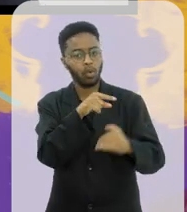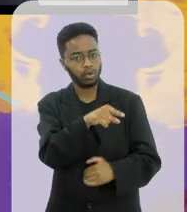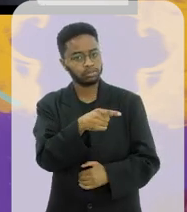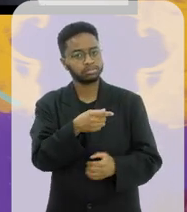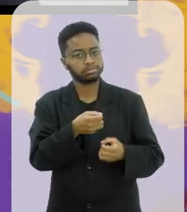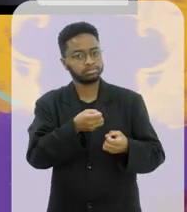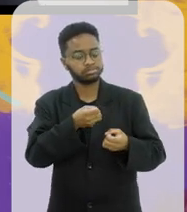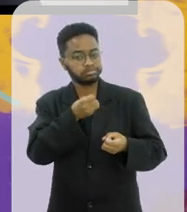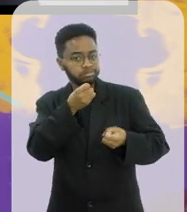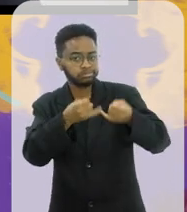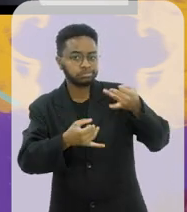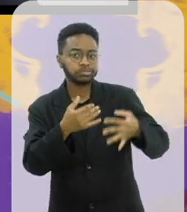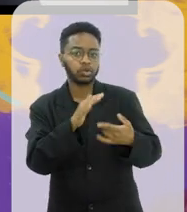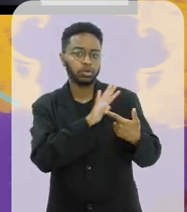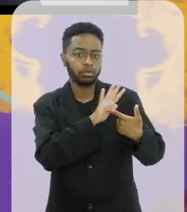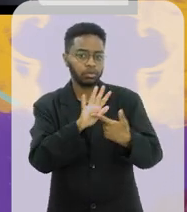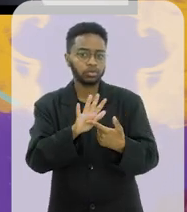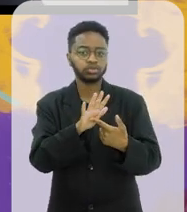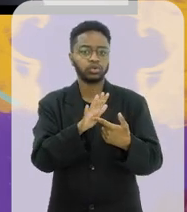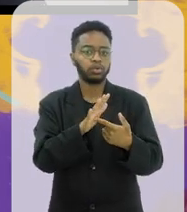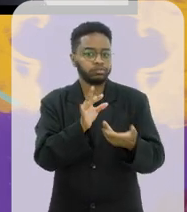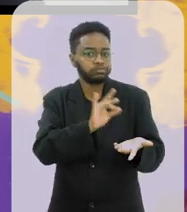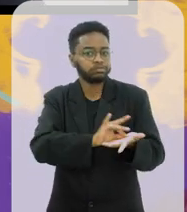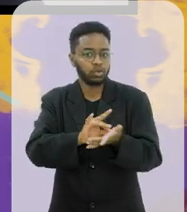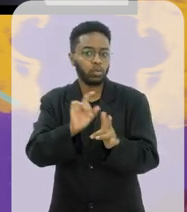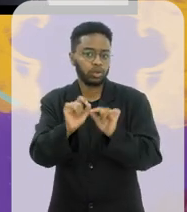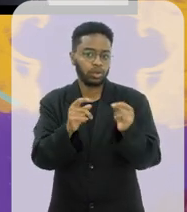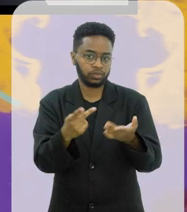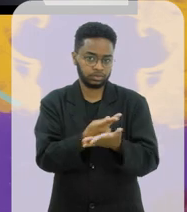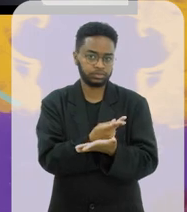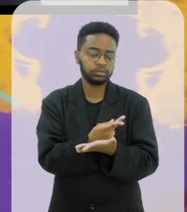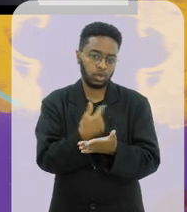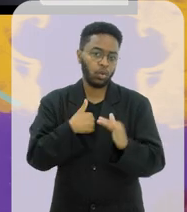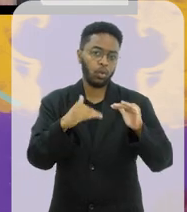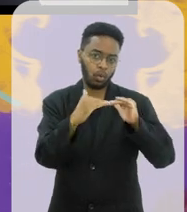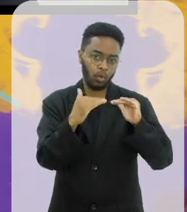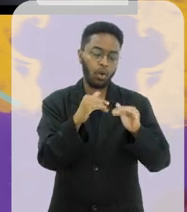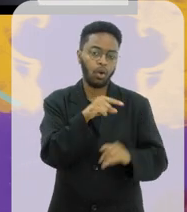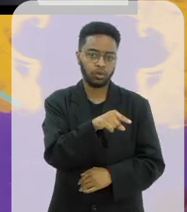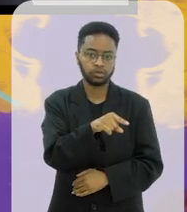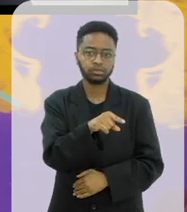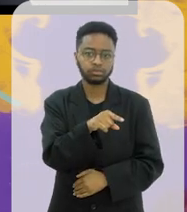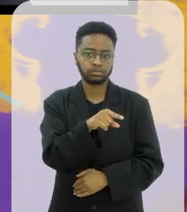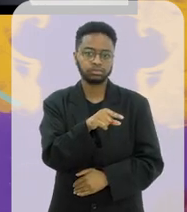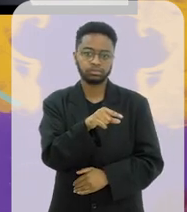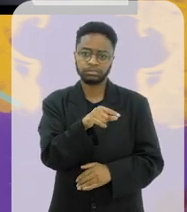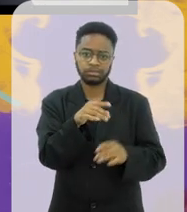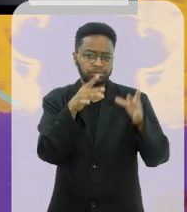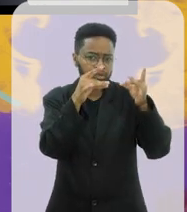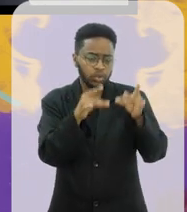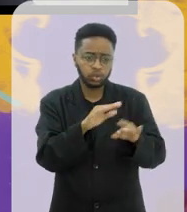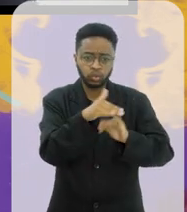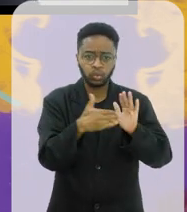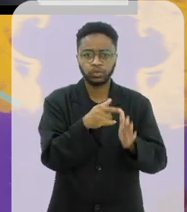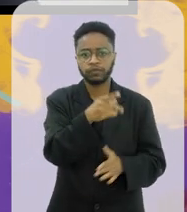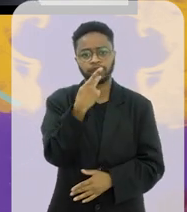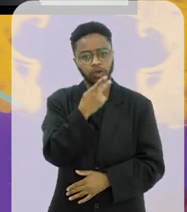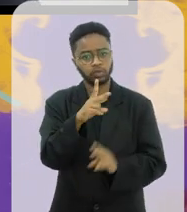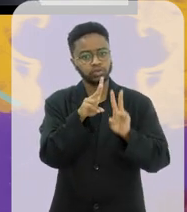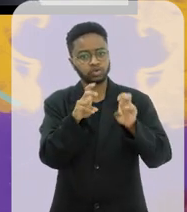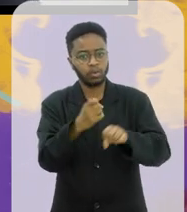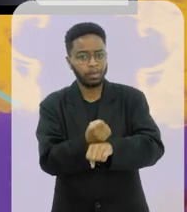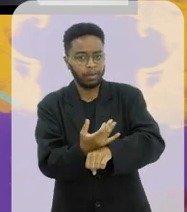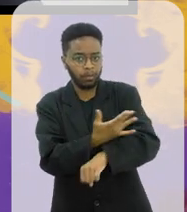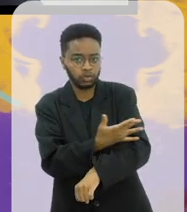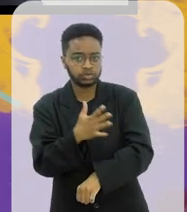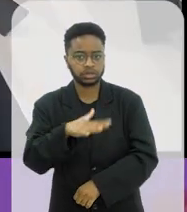com a exposição de fatos nessa sua argumentação. Eu concordo plenamente com tudo que você acabou de falar sobre o aspecto